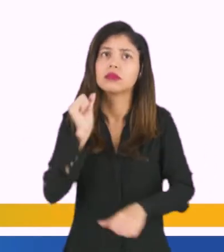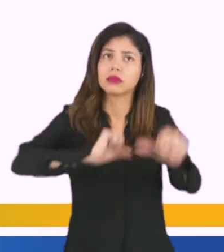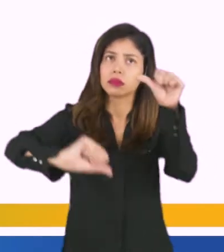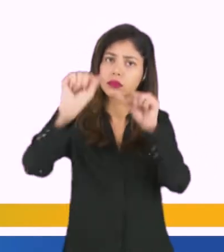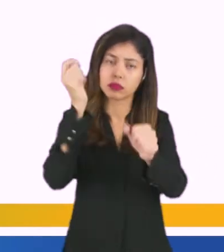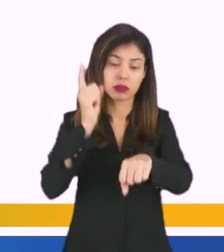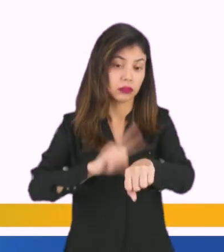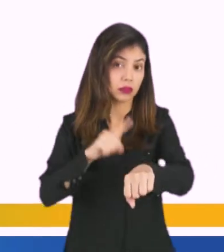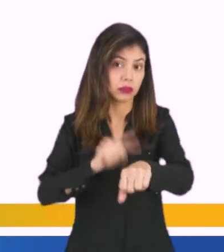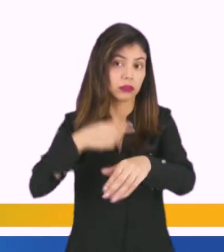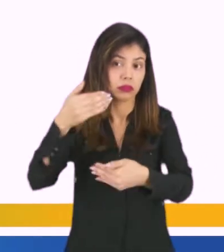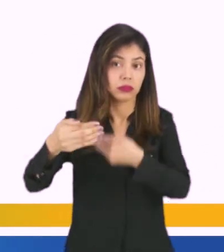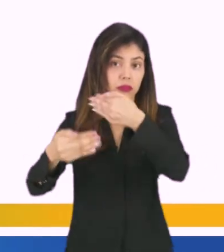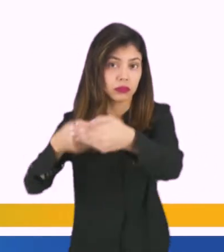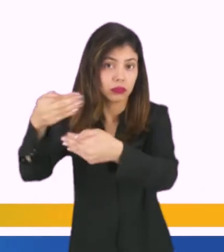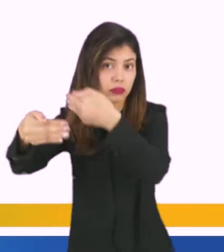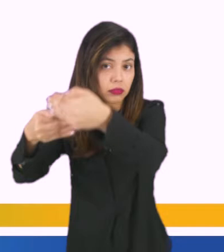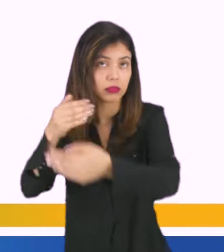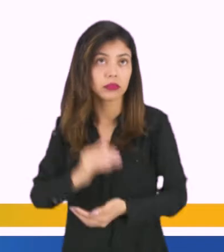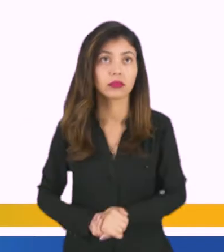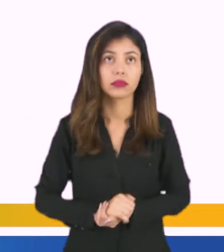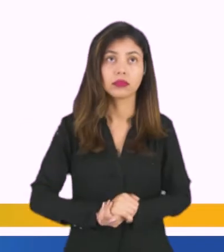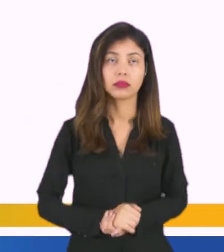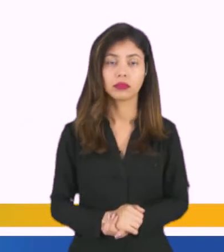tempo, como é que